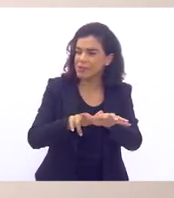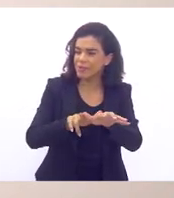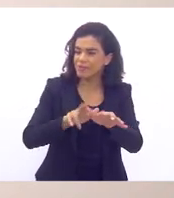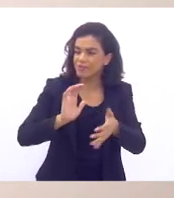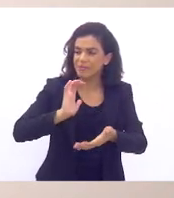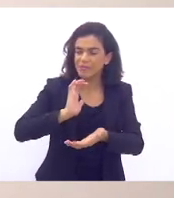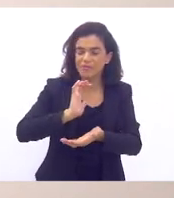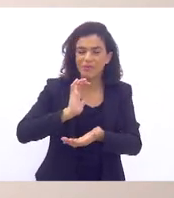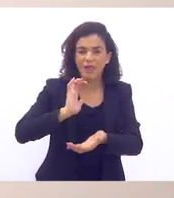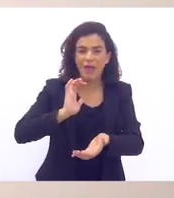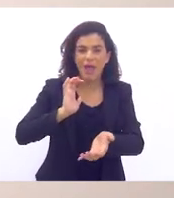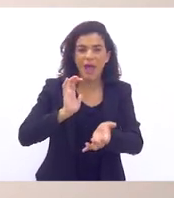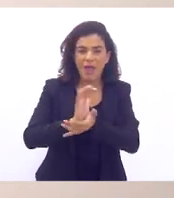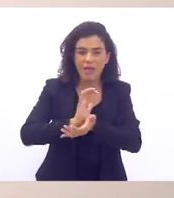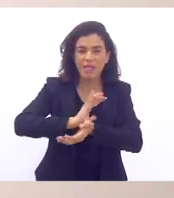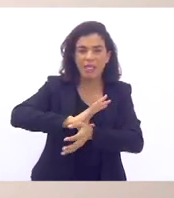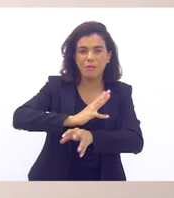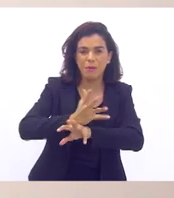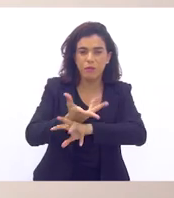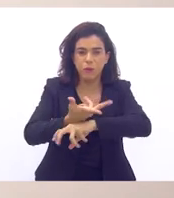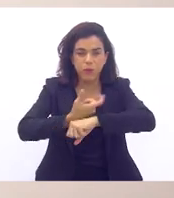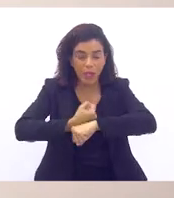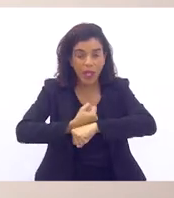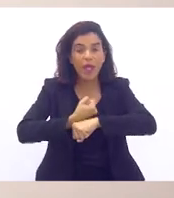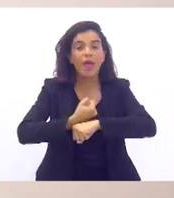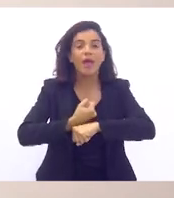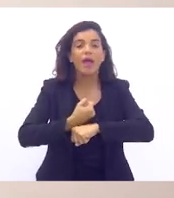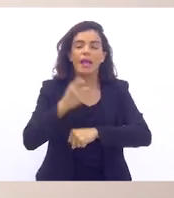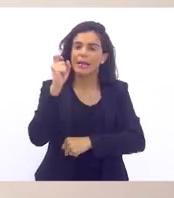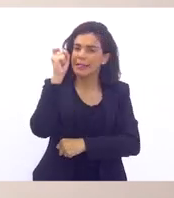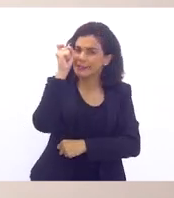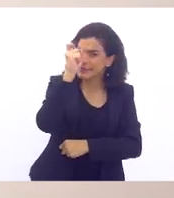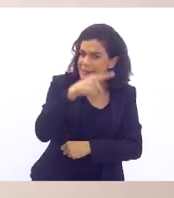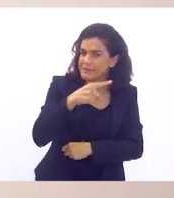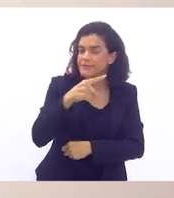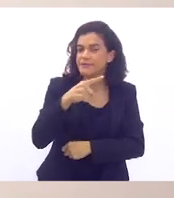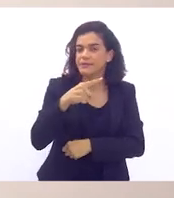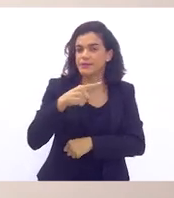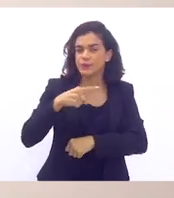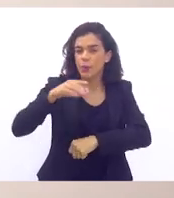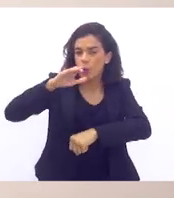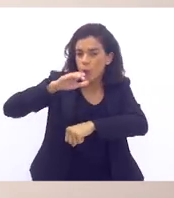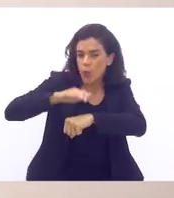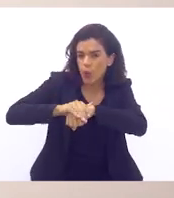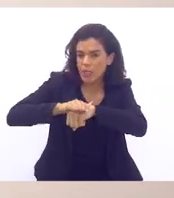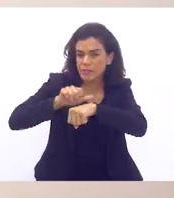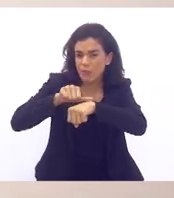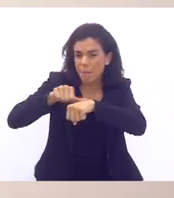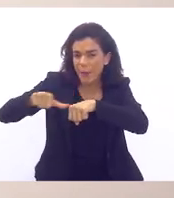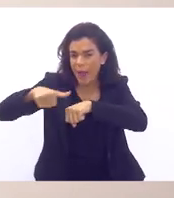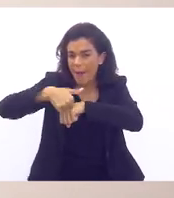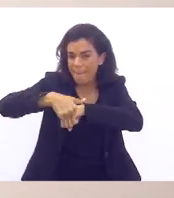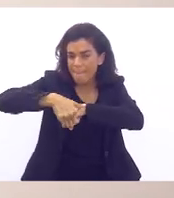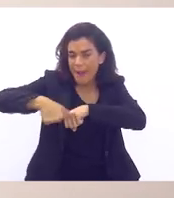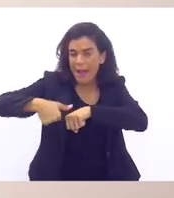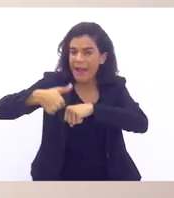menta é muito difícil acesso a qualquer qualquer que seja o curativo que é muito caro